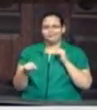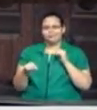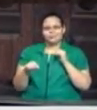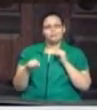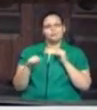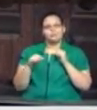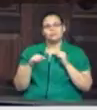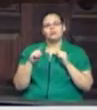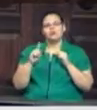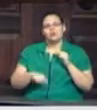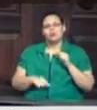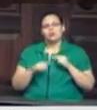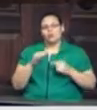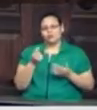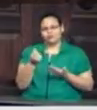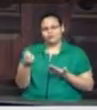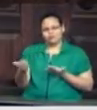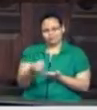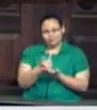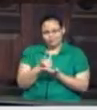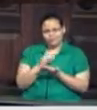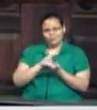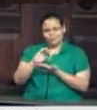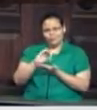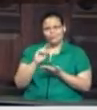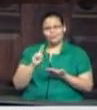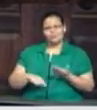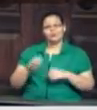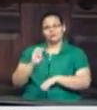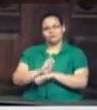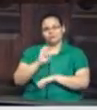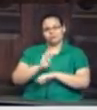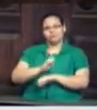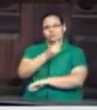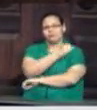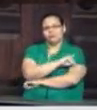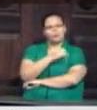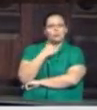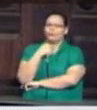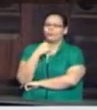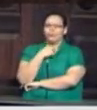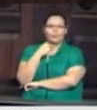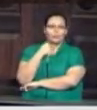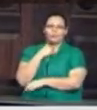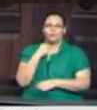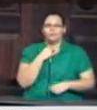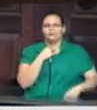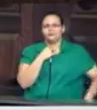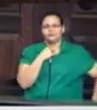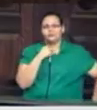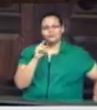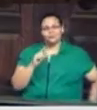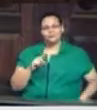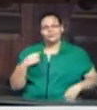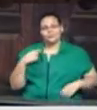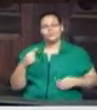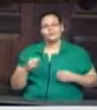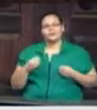são disciplinados na Constituição do Estado do Rio de Janeiro não podem ter a sua